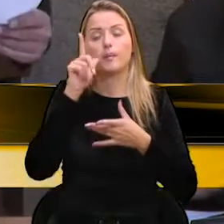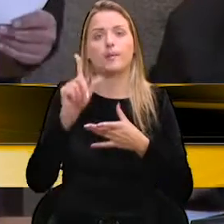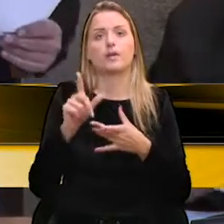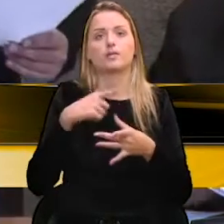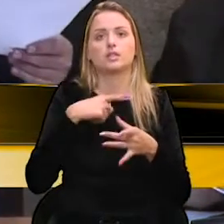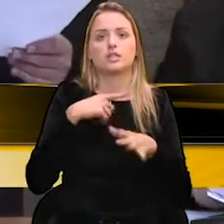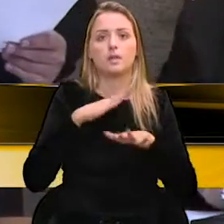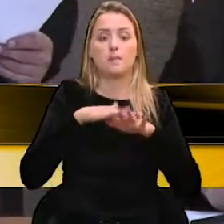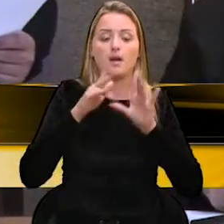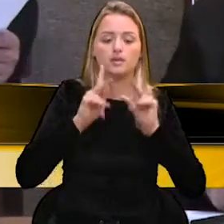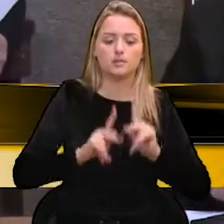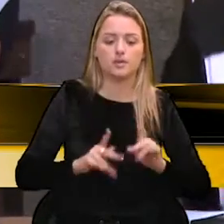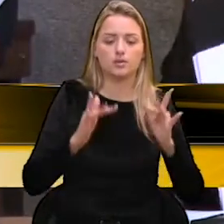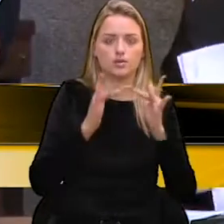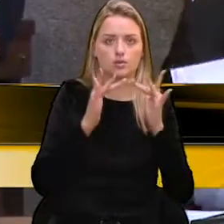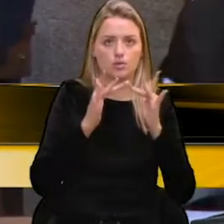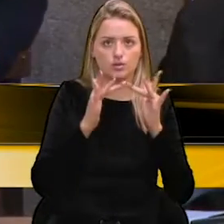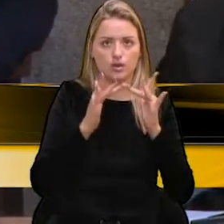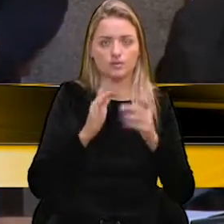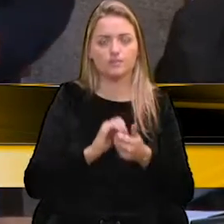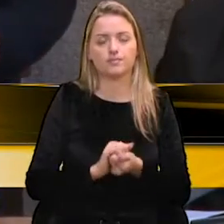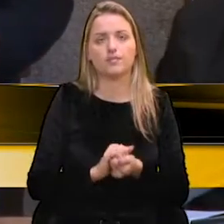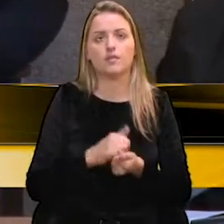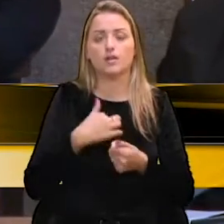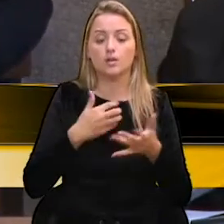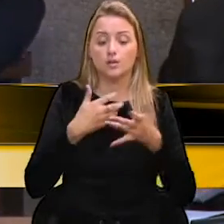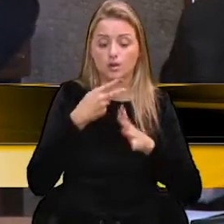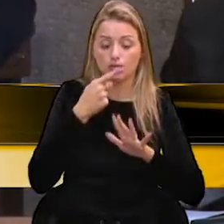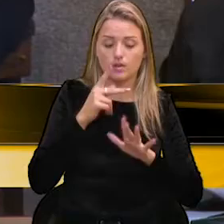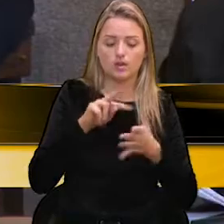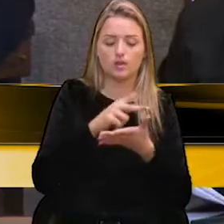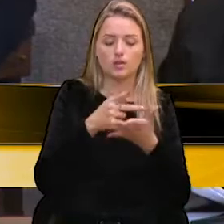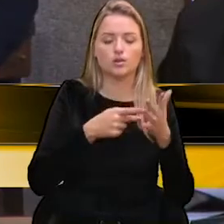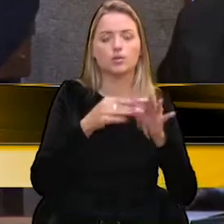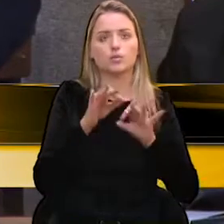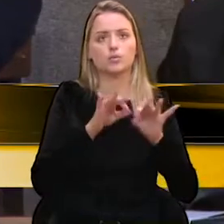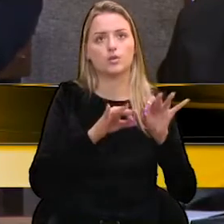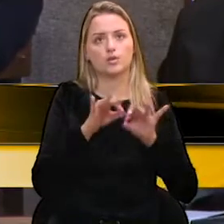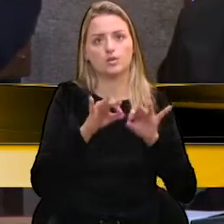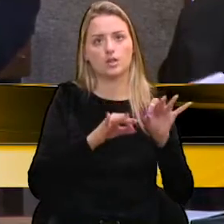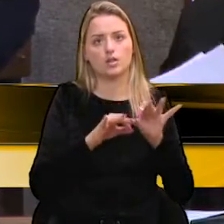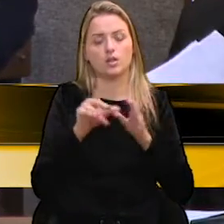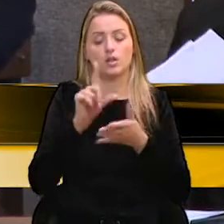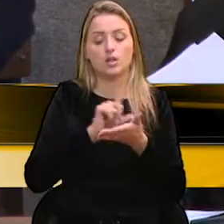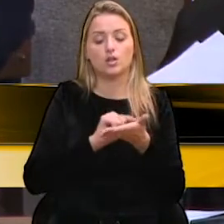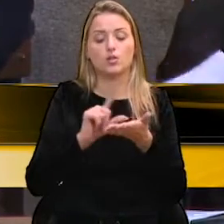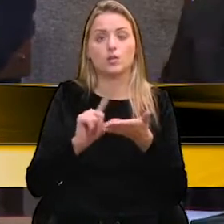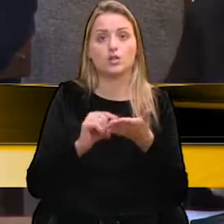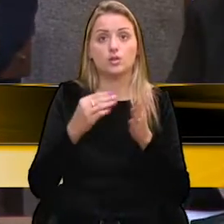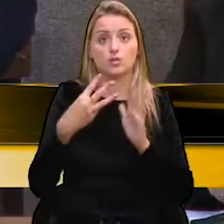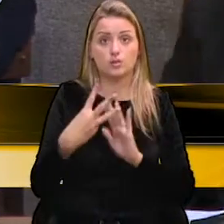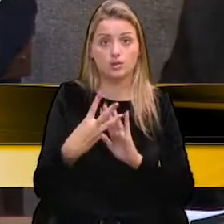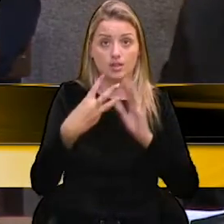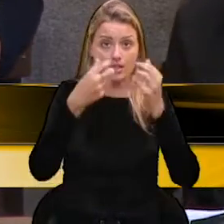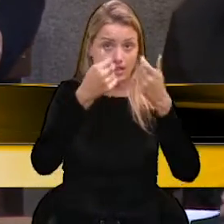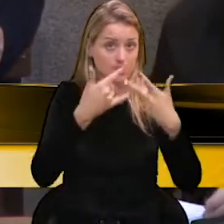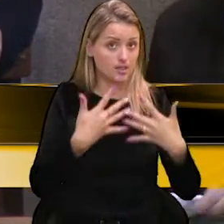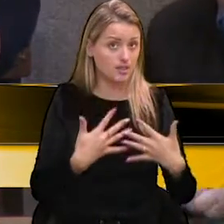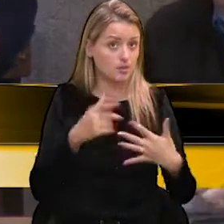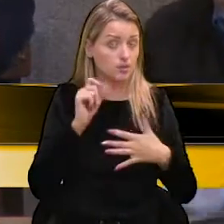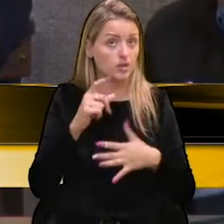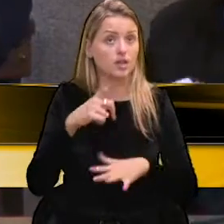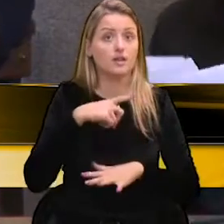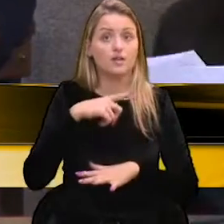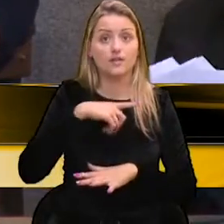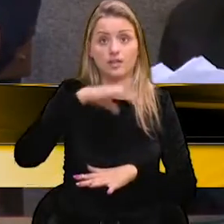mais pessoas para falar sobre isso. Quero dizer que esse projeto, no artigo 3 dele, ele diz o seguinte: